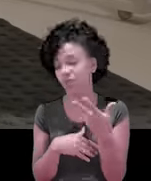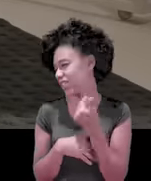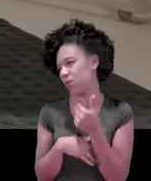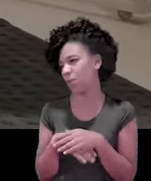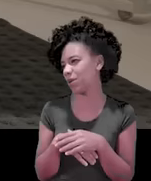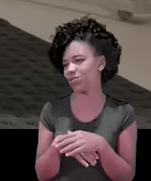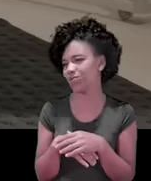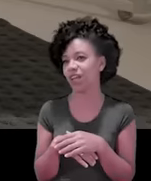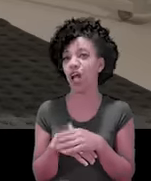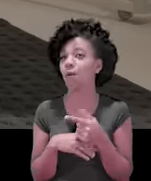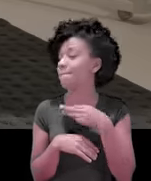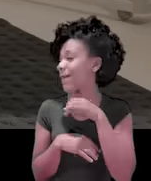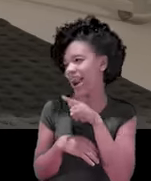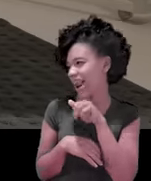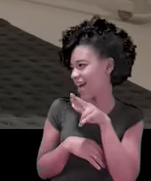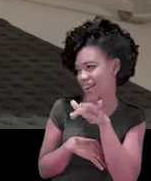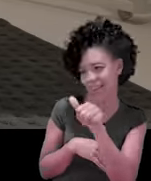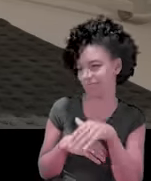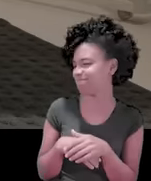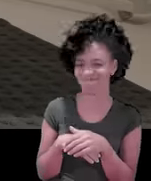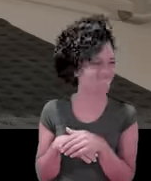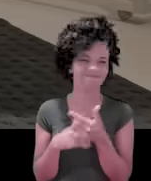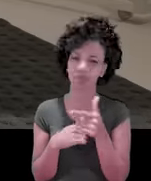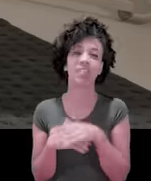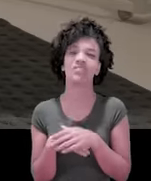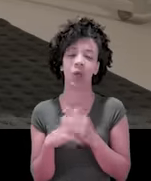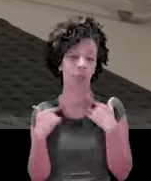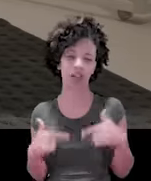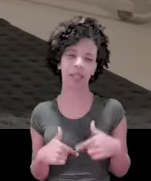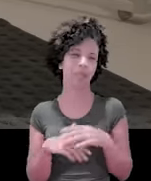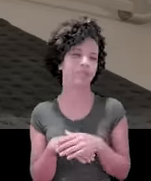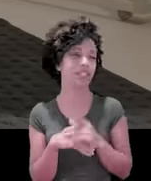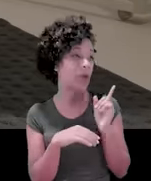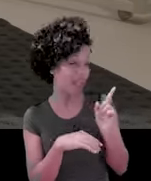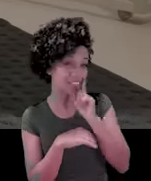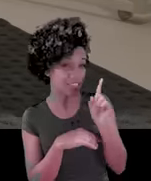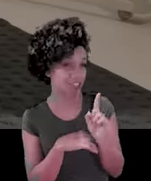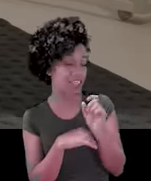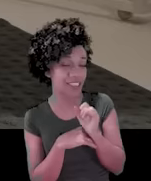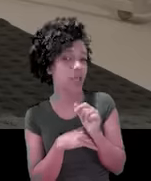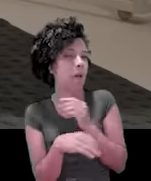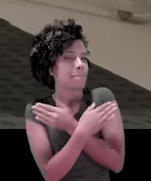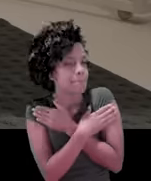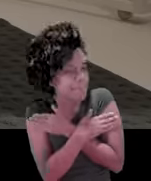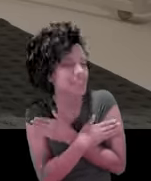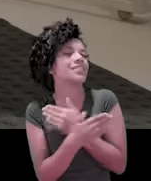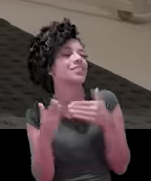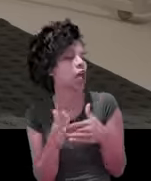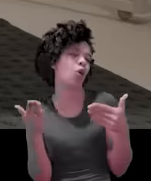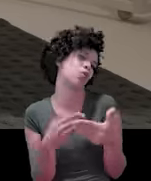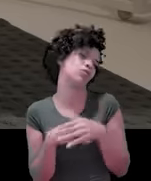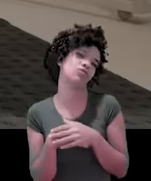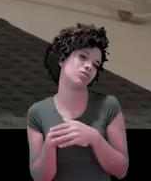eu não vou pegar então não se eu pudesse abraço até